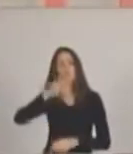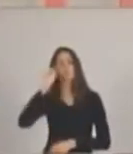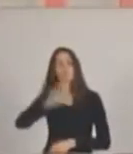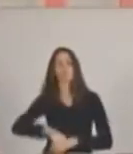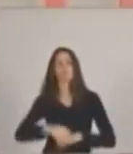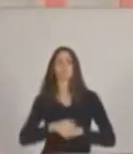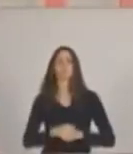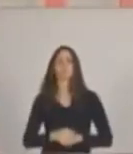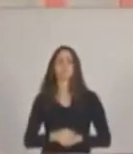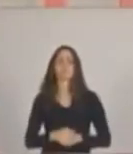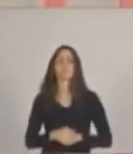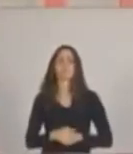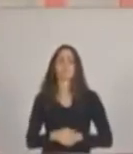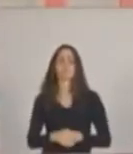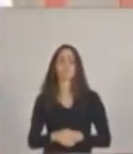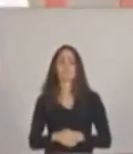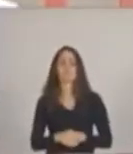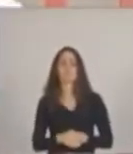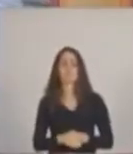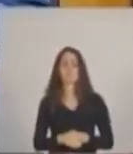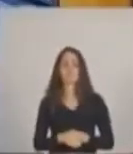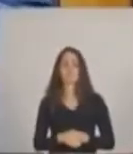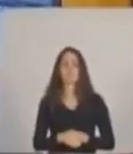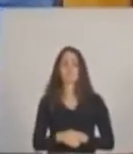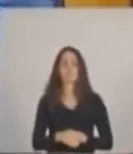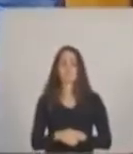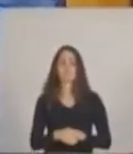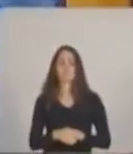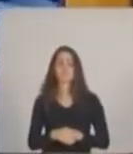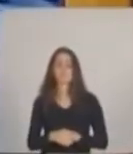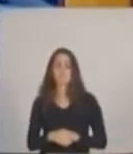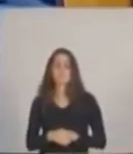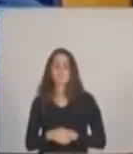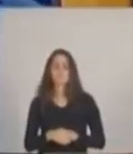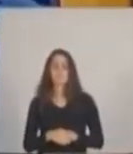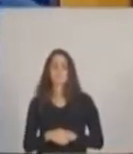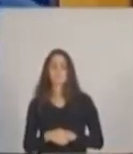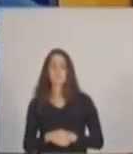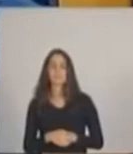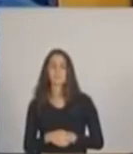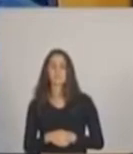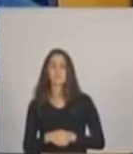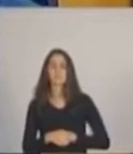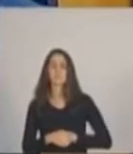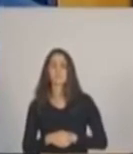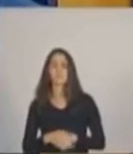até declarar o meu voto. Só para... Senhor presidente.